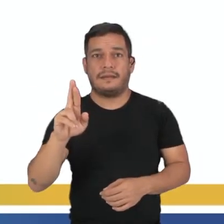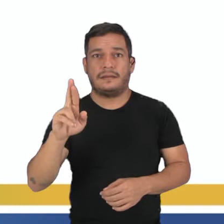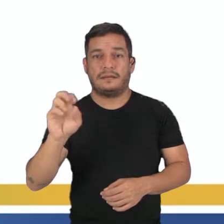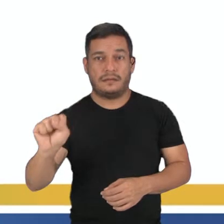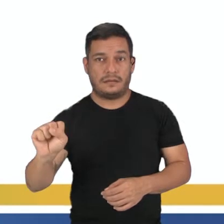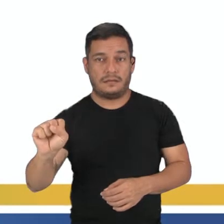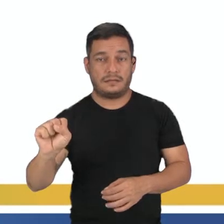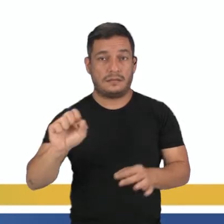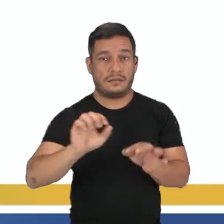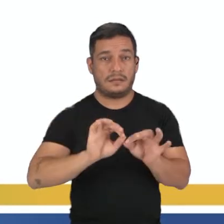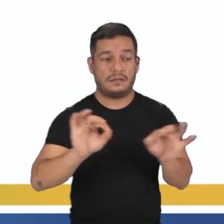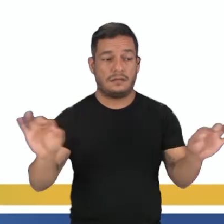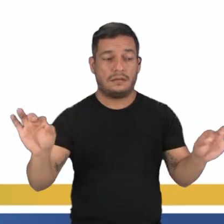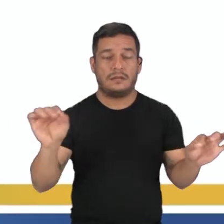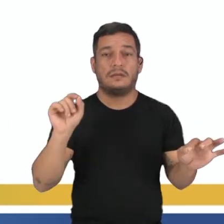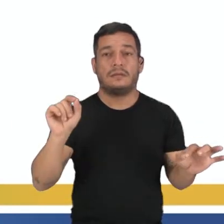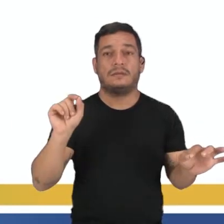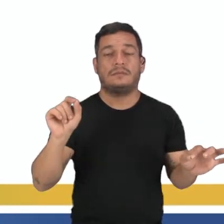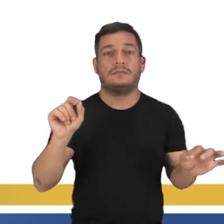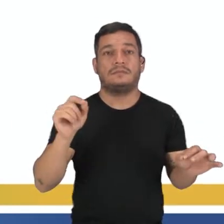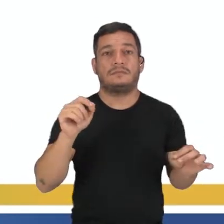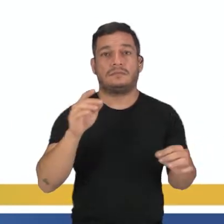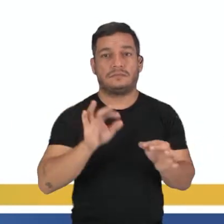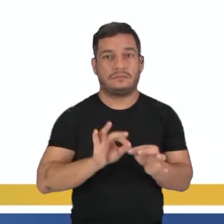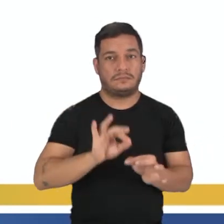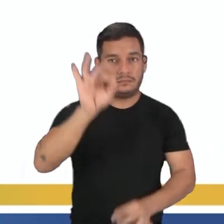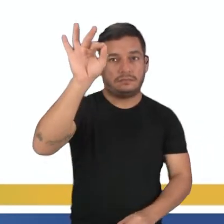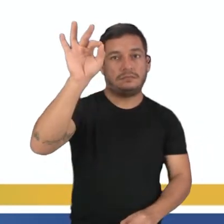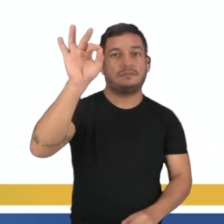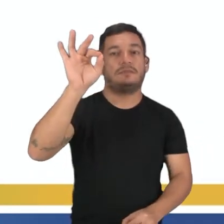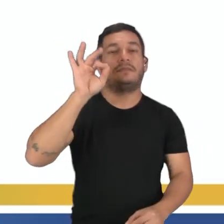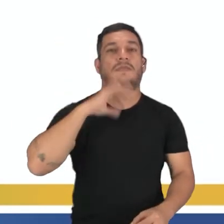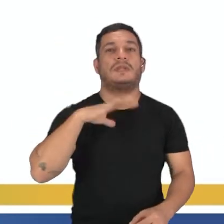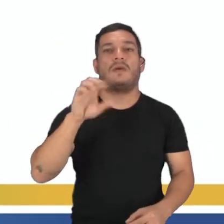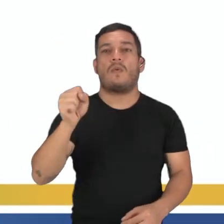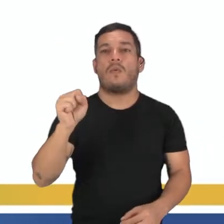essas retas aí, através dessa transversal, vão determinar